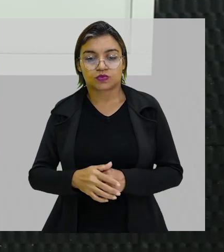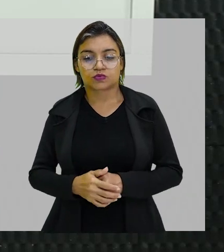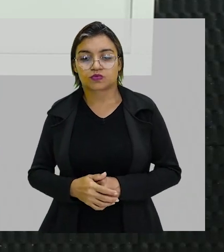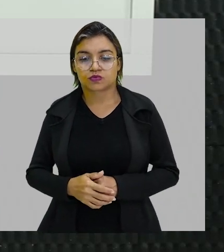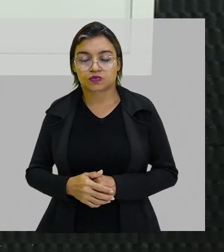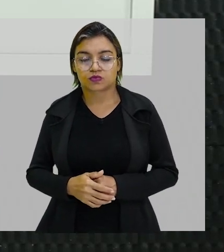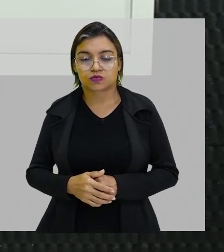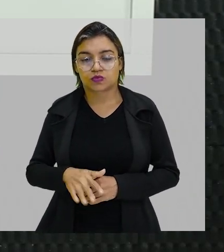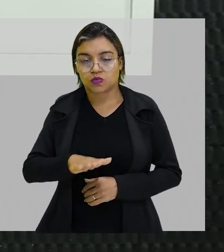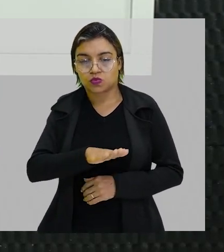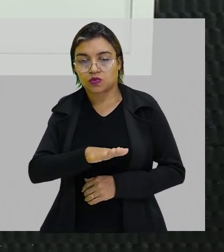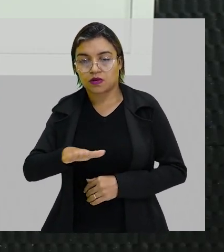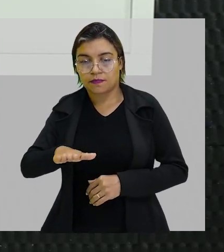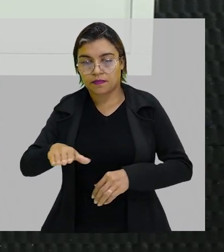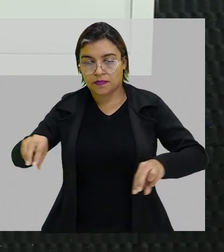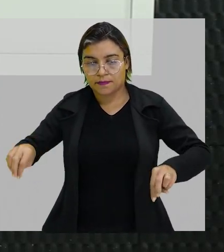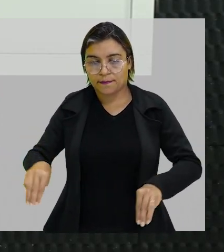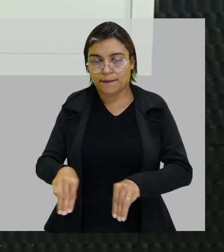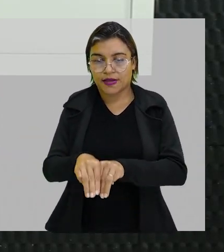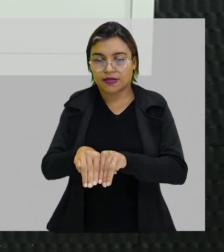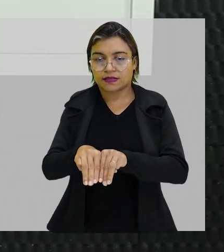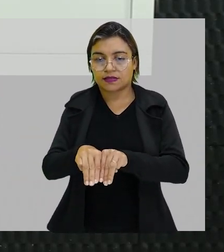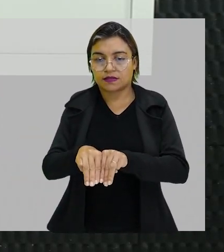magnético seguindo